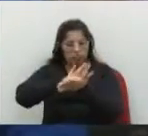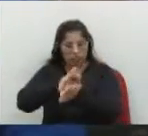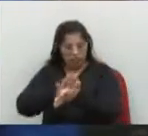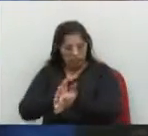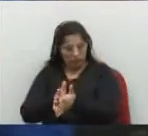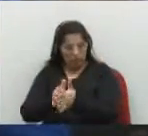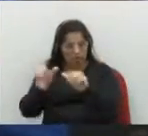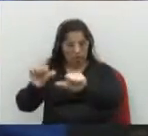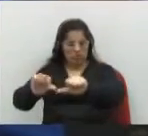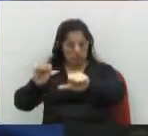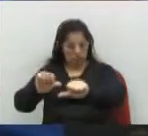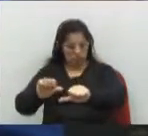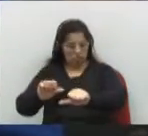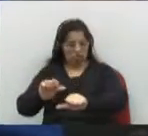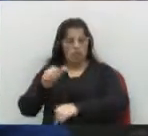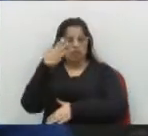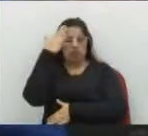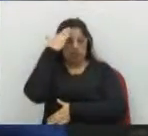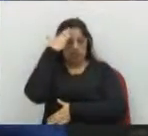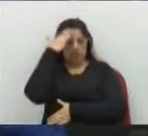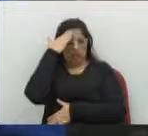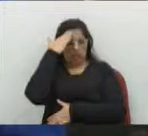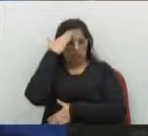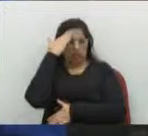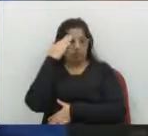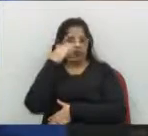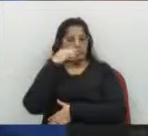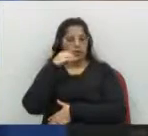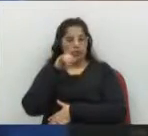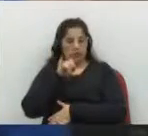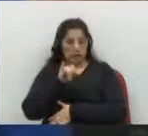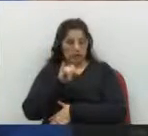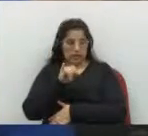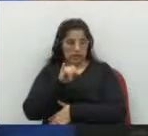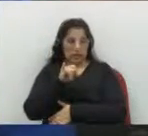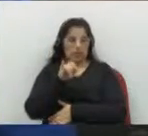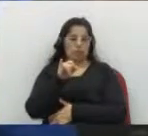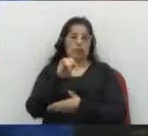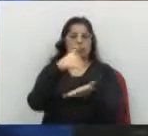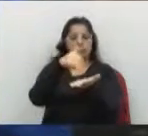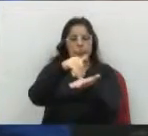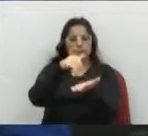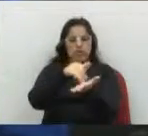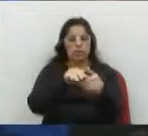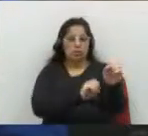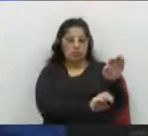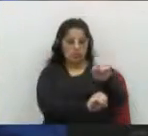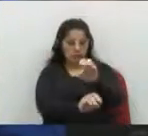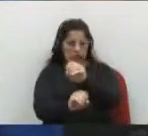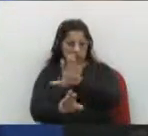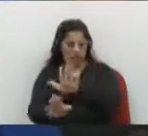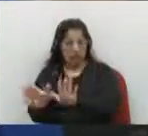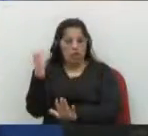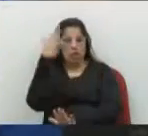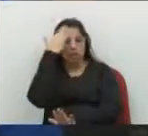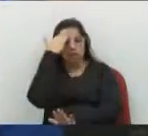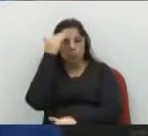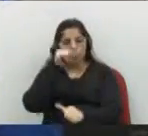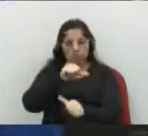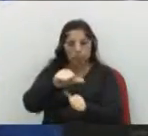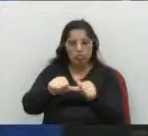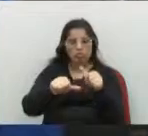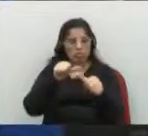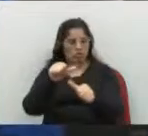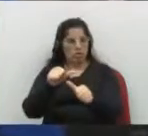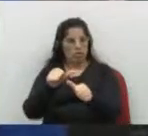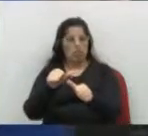Secretaria da Educação, consciente da necessidade da troca desse material, vai trabalhar em